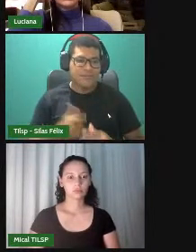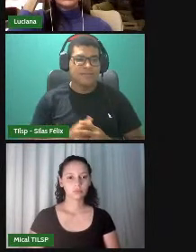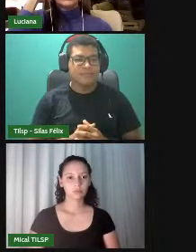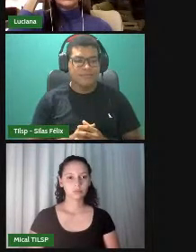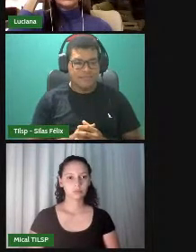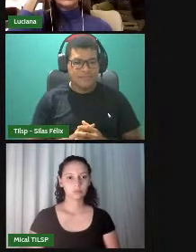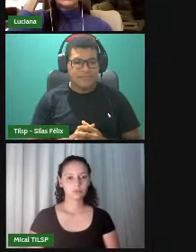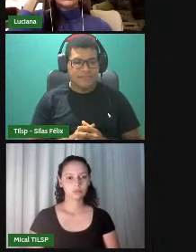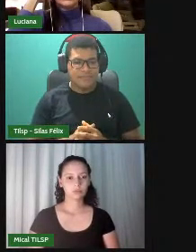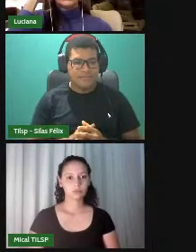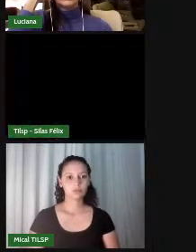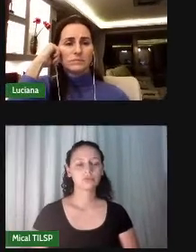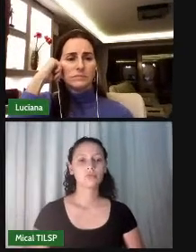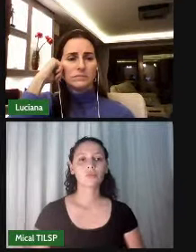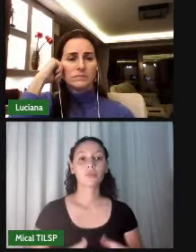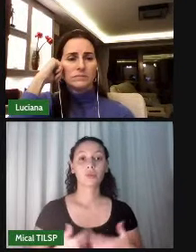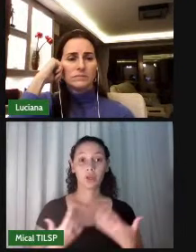a gente